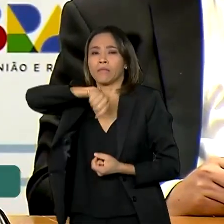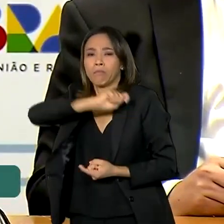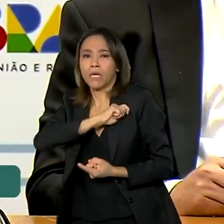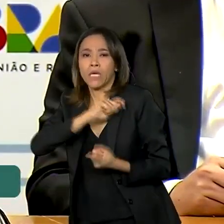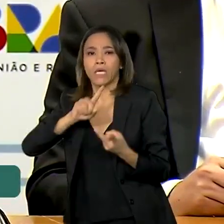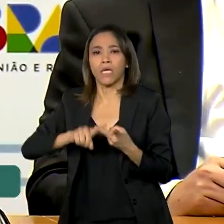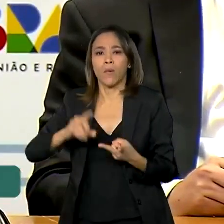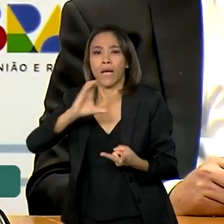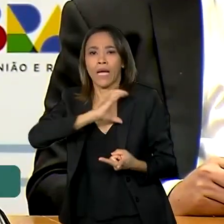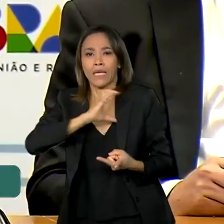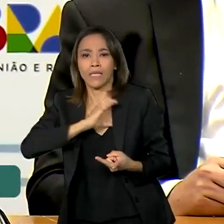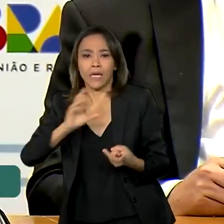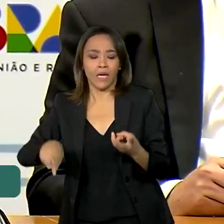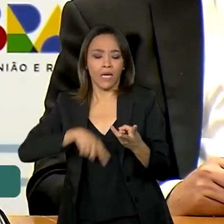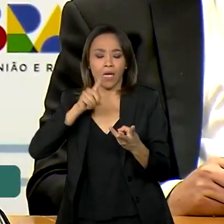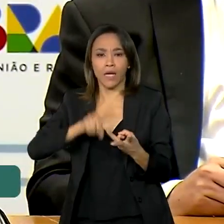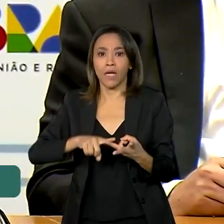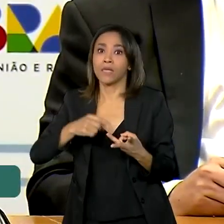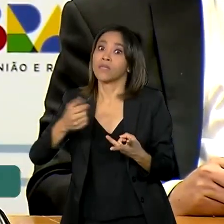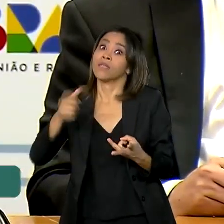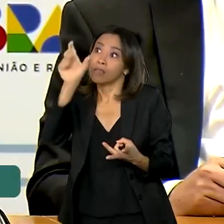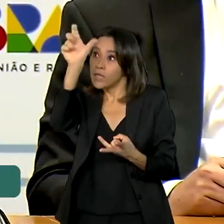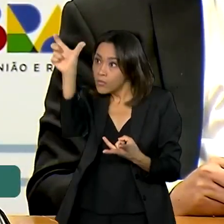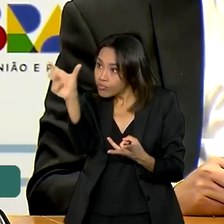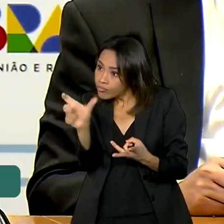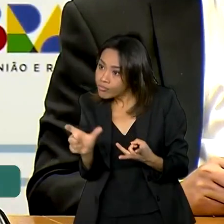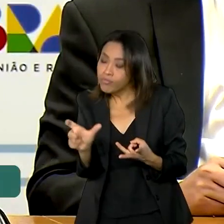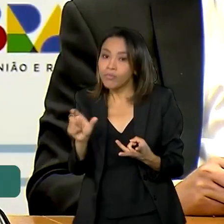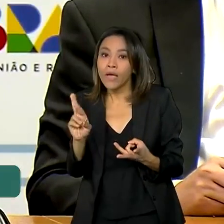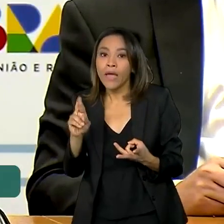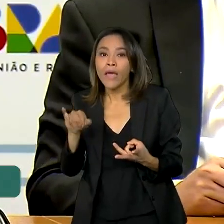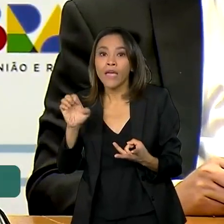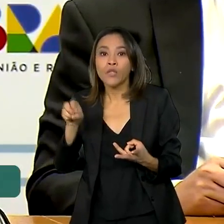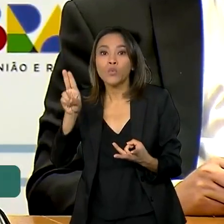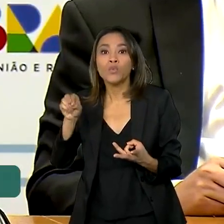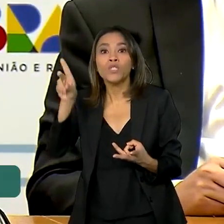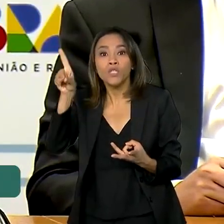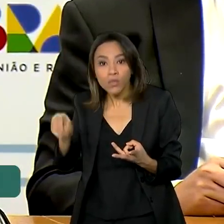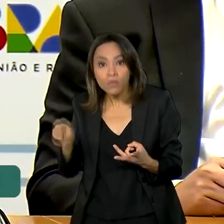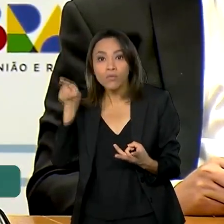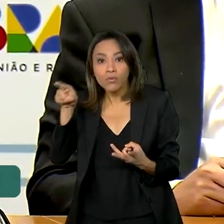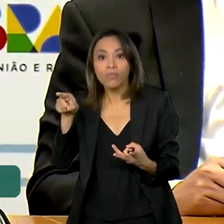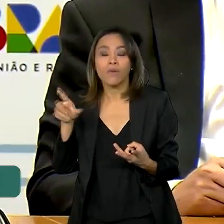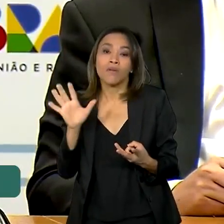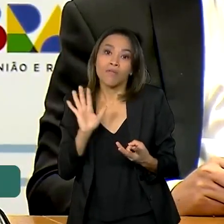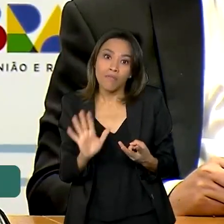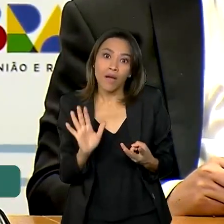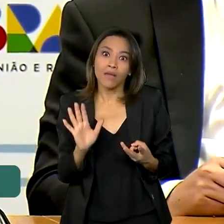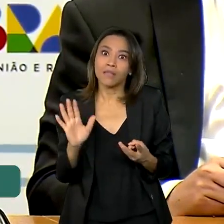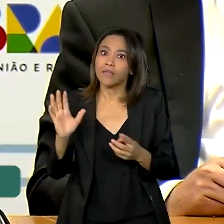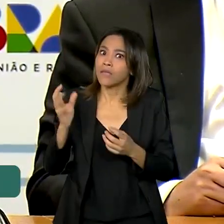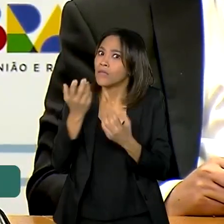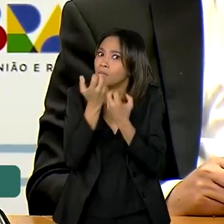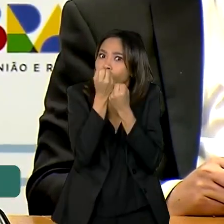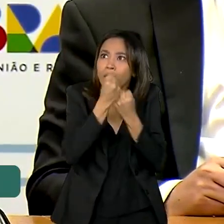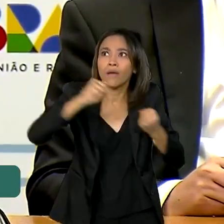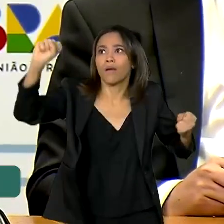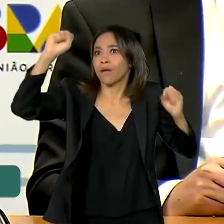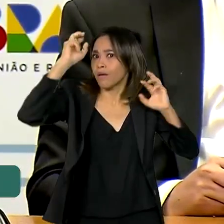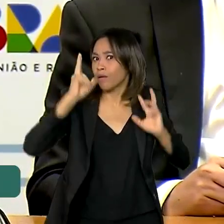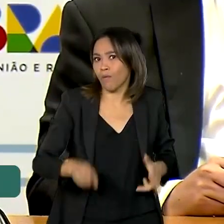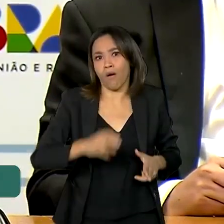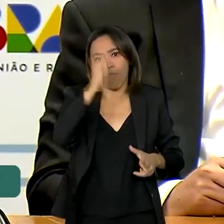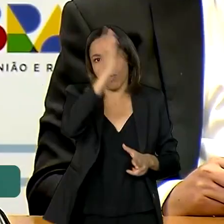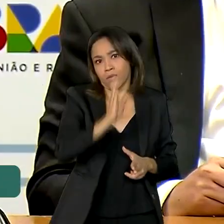do Canadá, onde nós temos sistemas universais, porém não com tamanho gigantesco